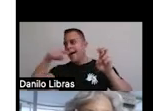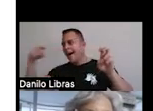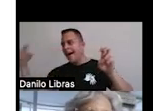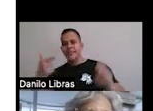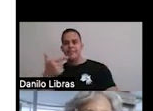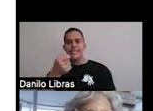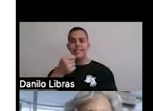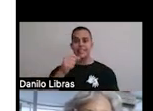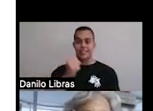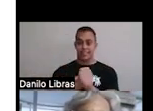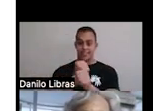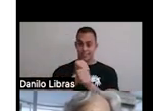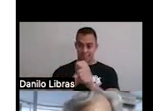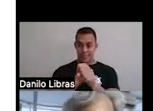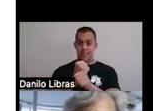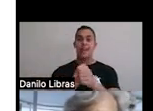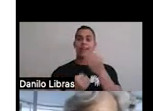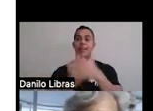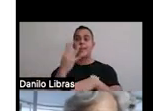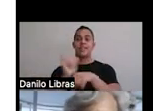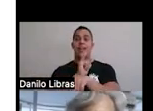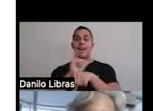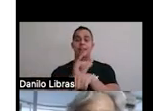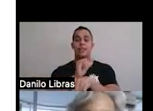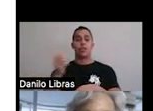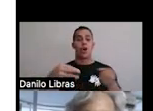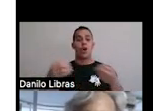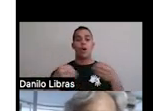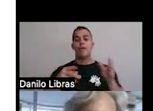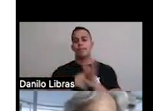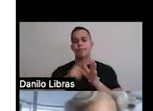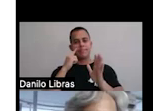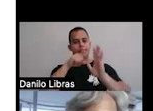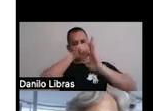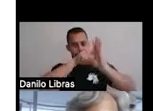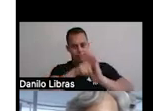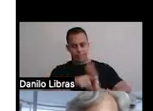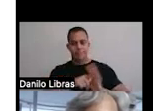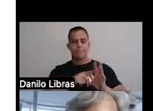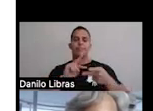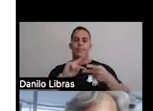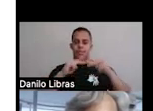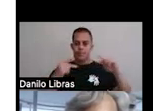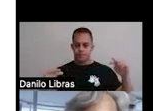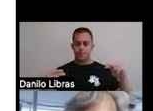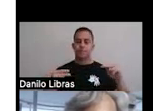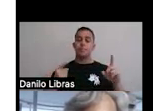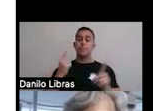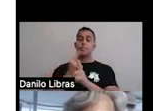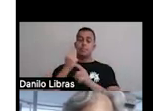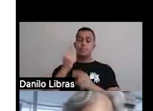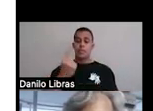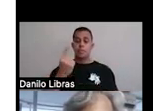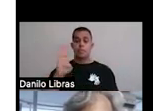novas técnicas, criar novas técnicas de sequenciamento de DNA, para sequenciar a primeira bactéria que